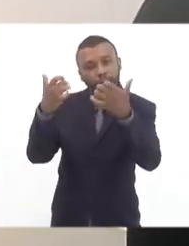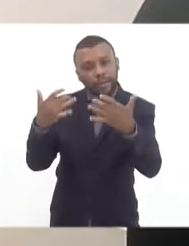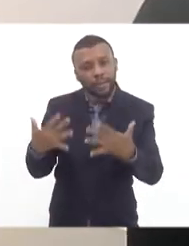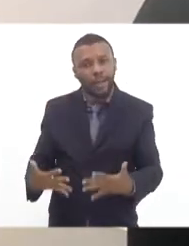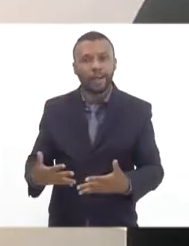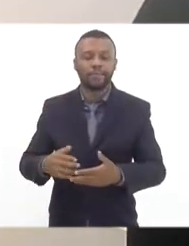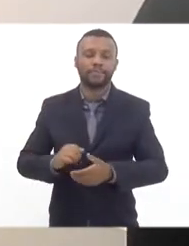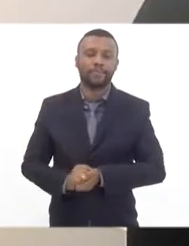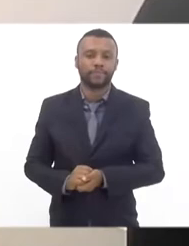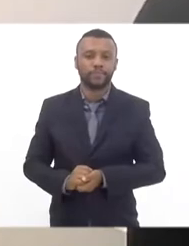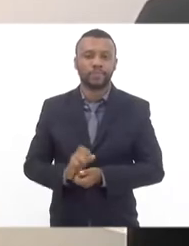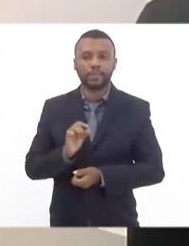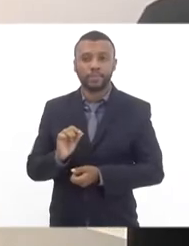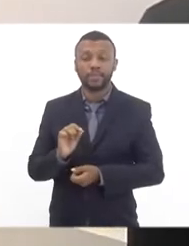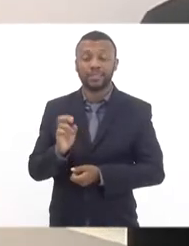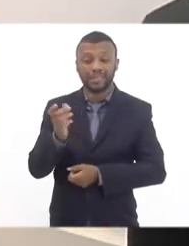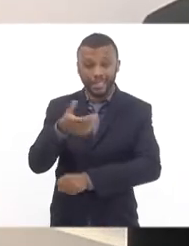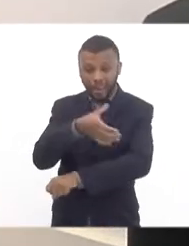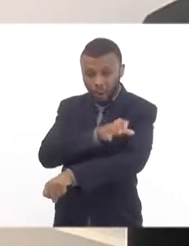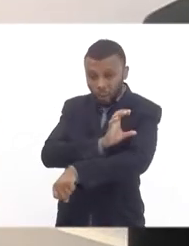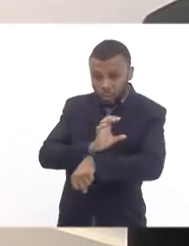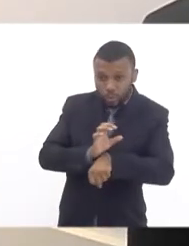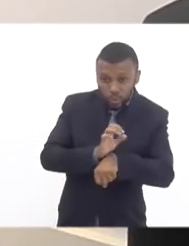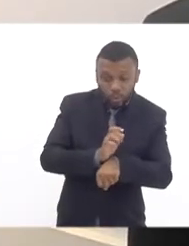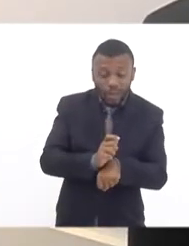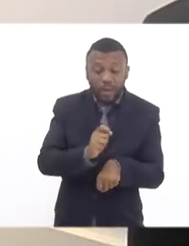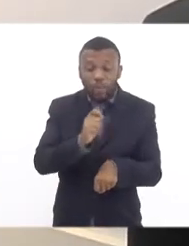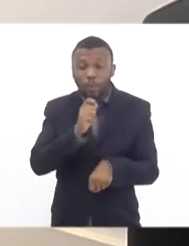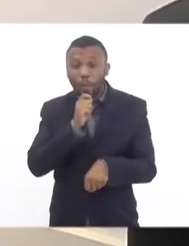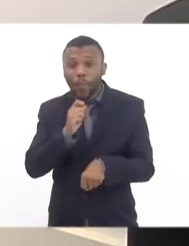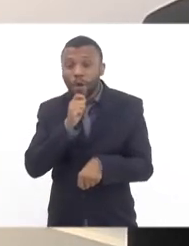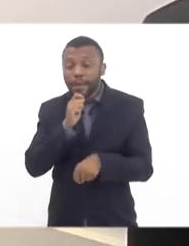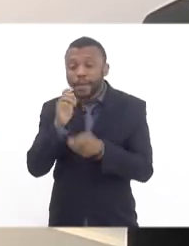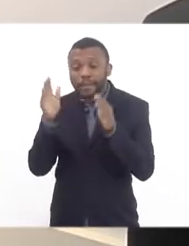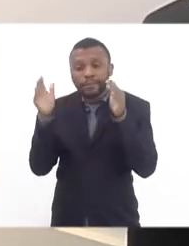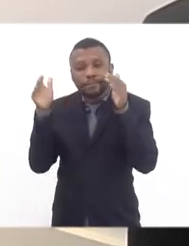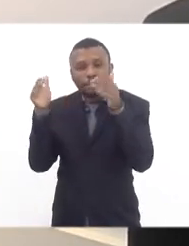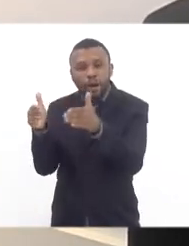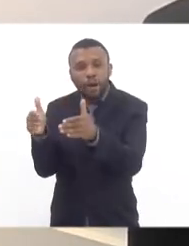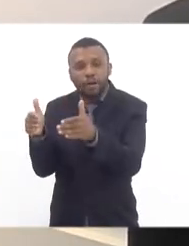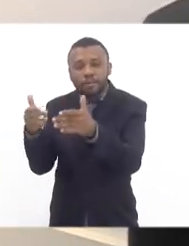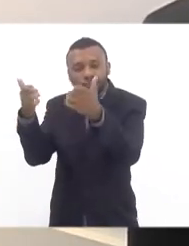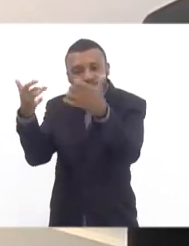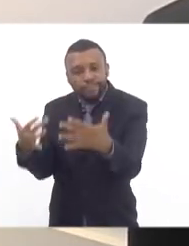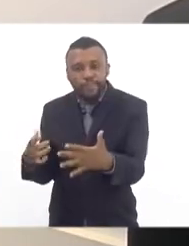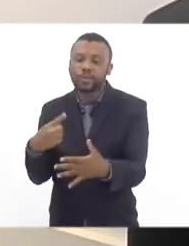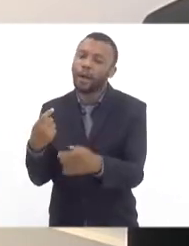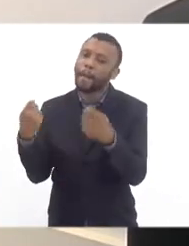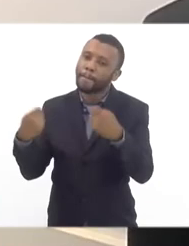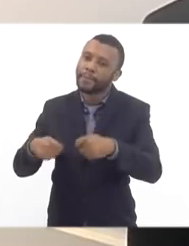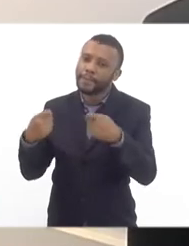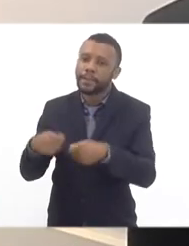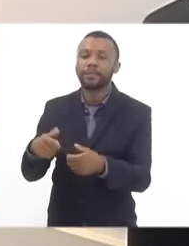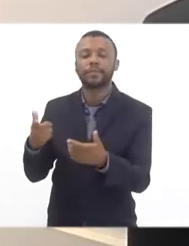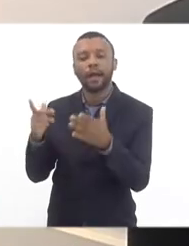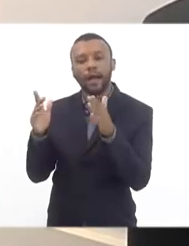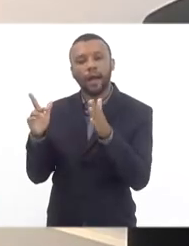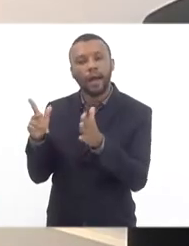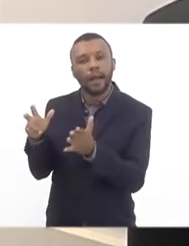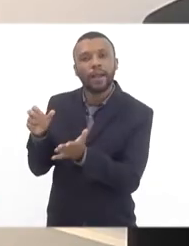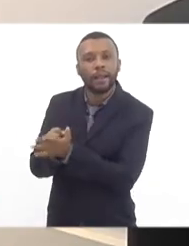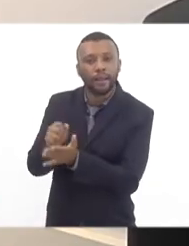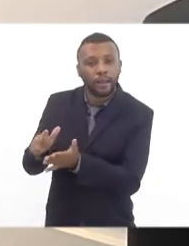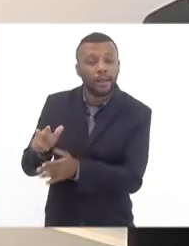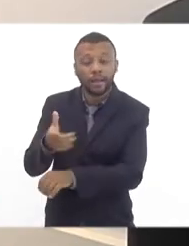existe cultura sem essa questão aí que a gente precisa estar legitimando. A cultura